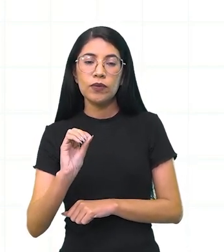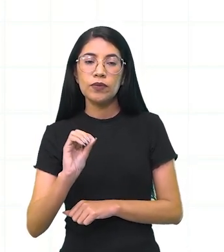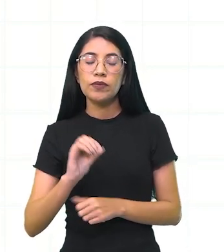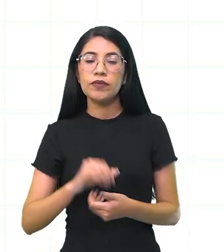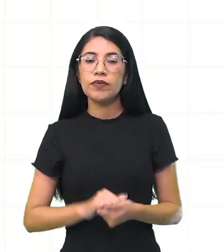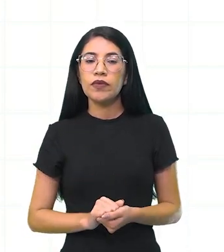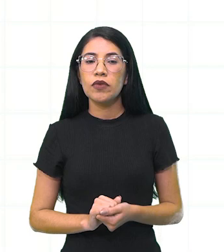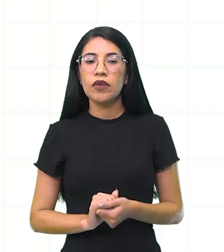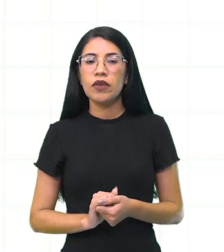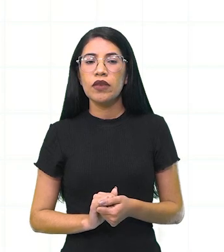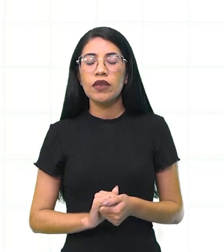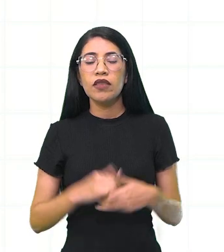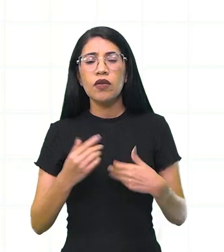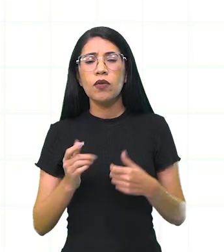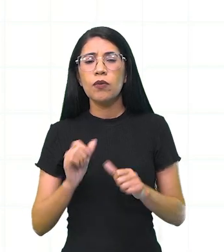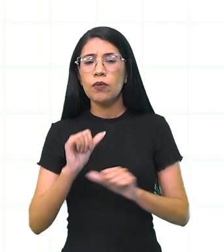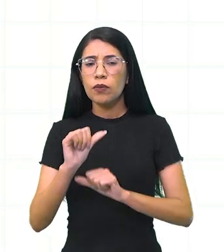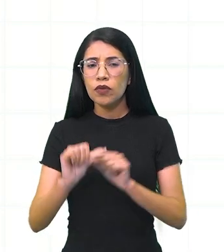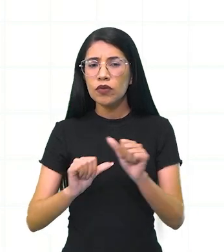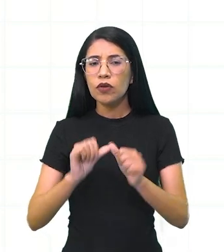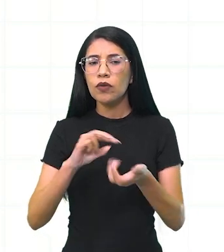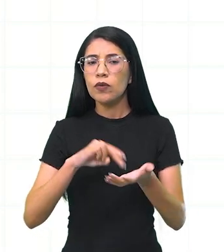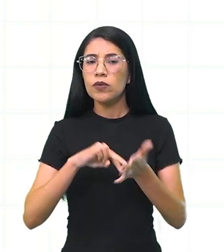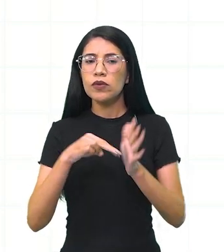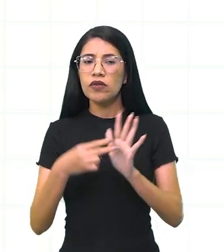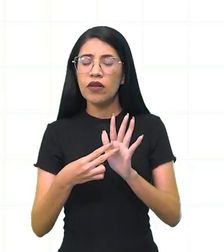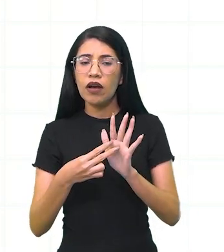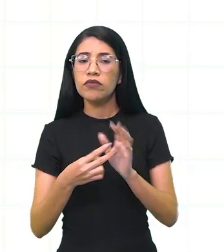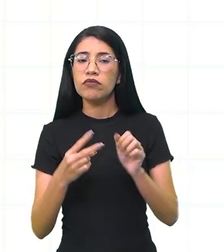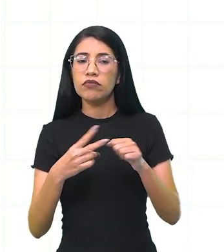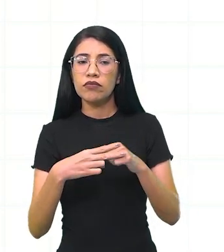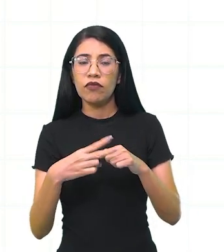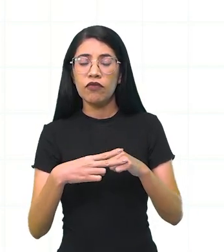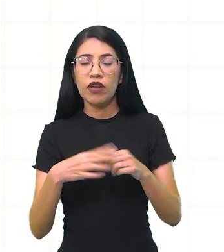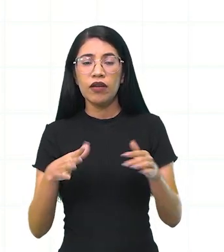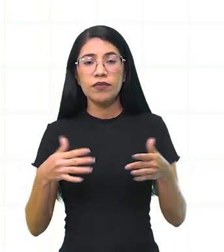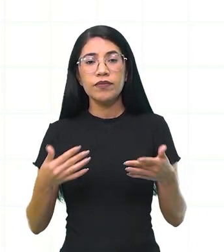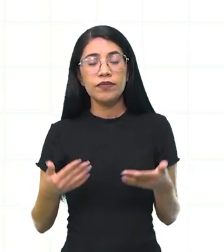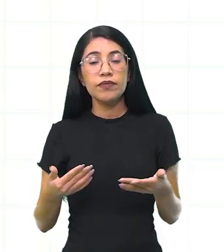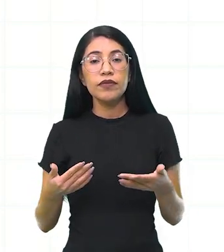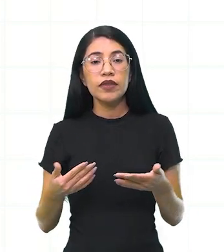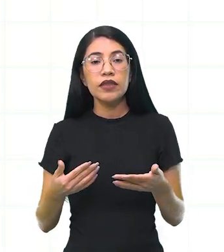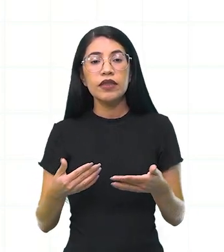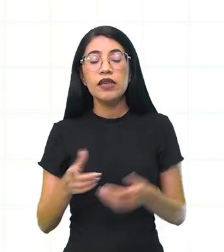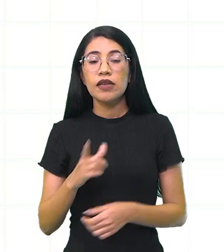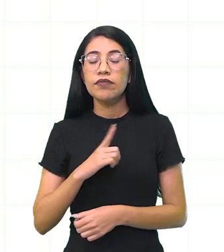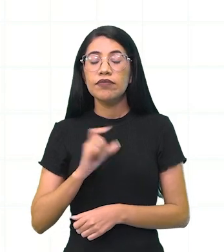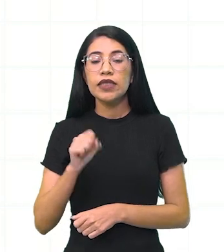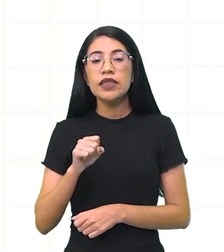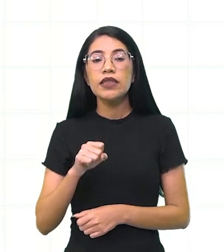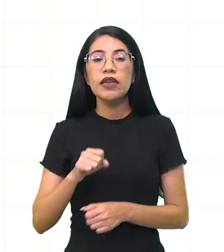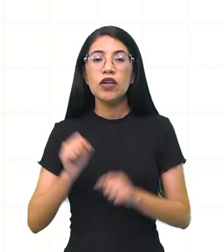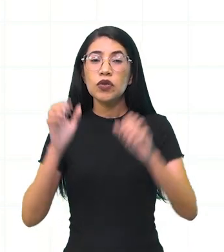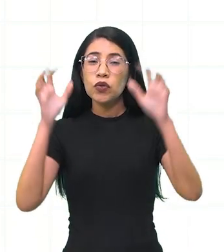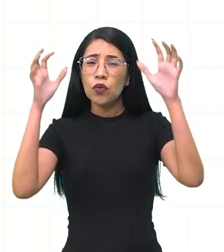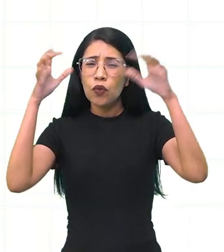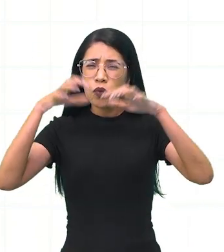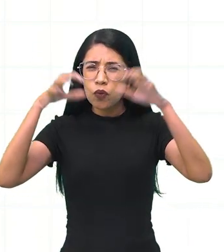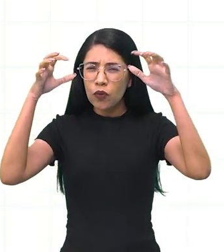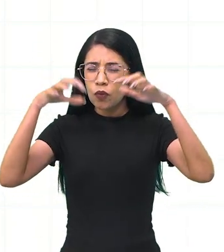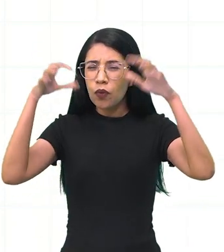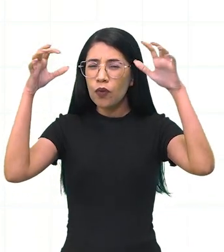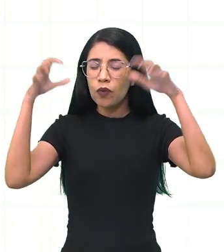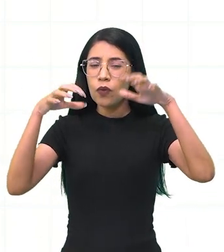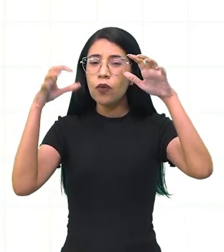eu vou ter uma mudança de sentido aí do verbo? Eu vou ter, Choveu muito é que choveu em